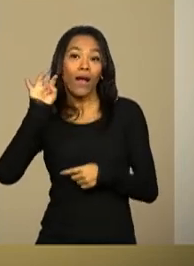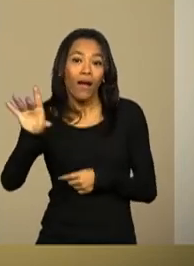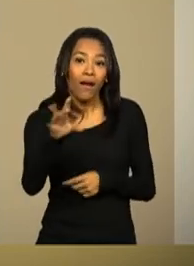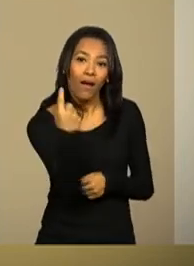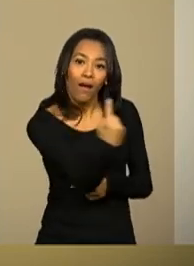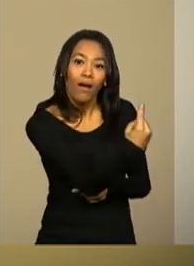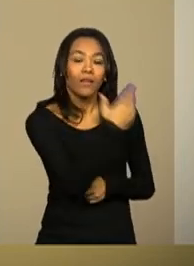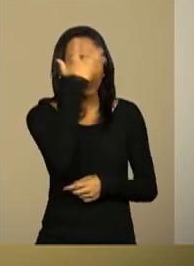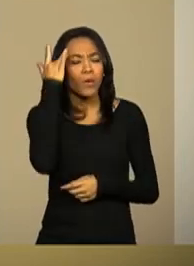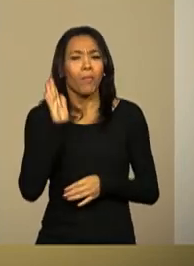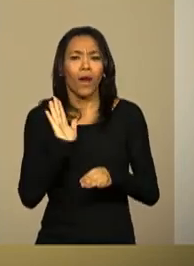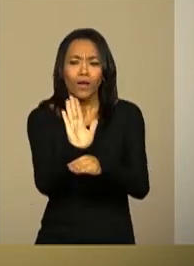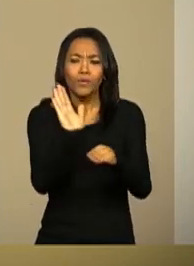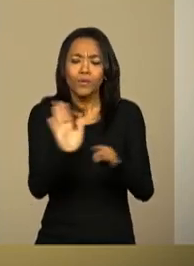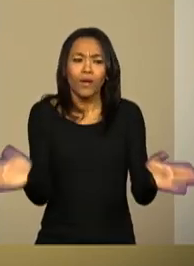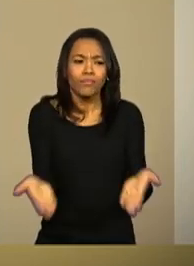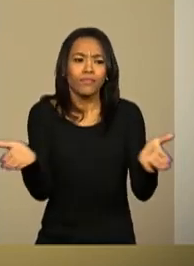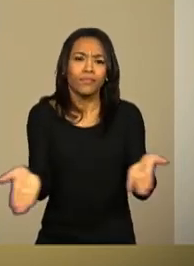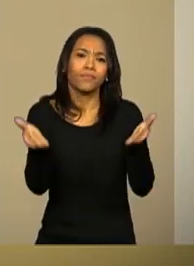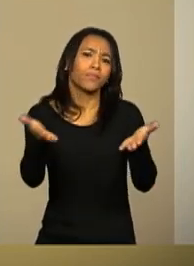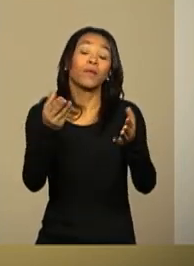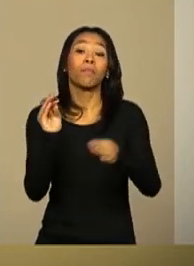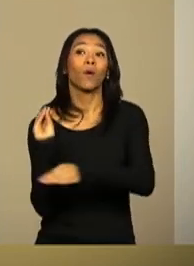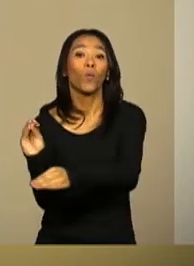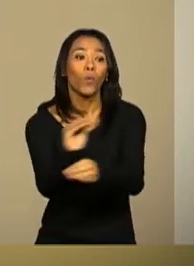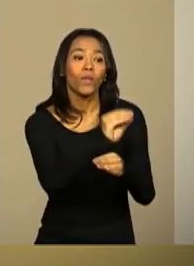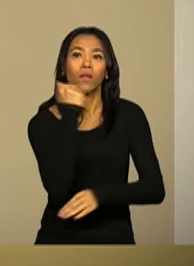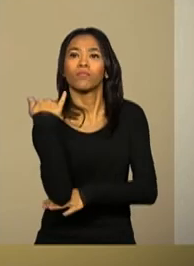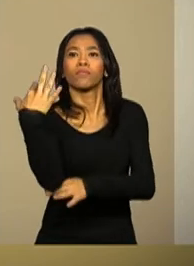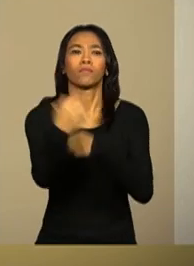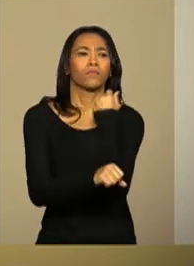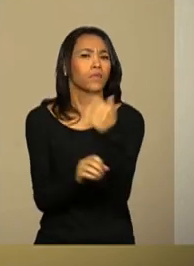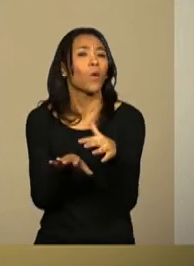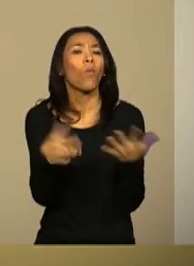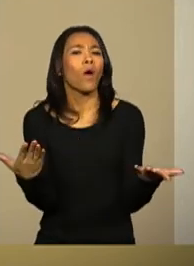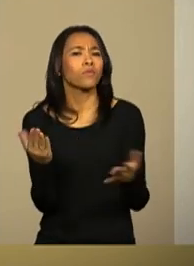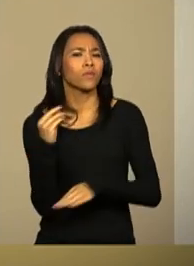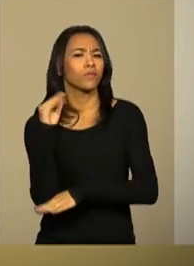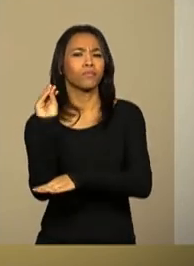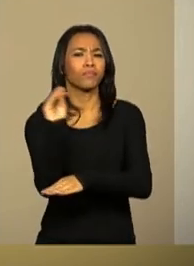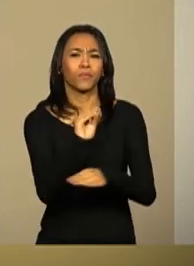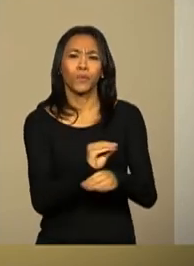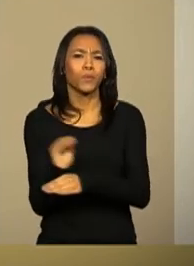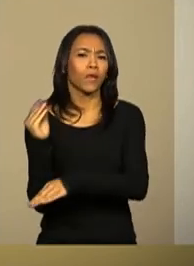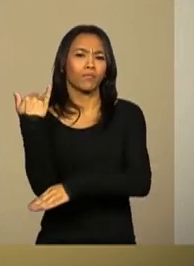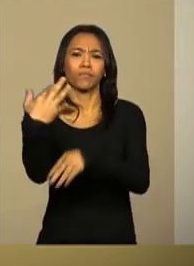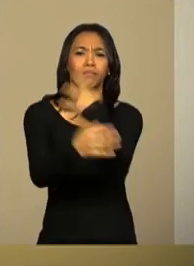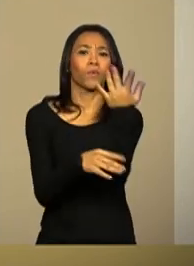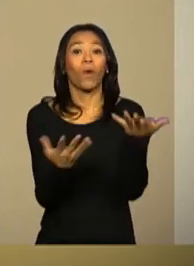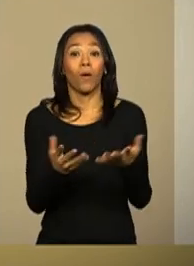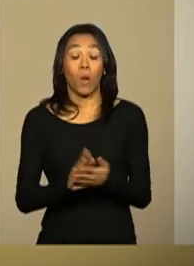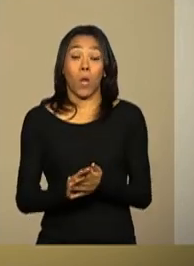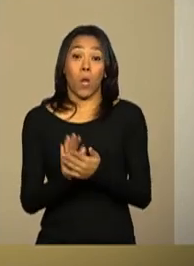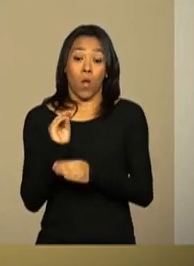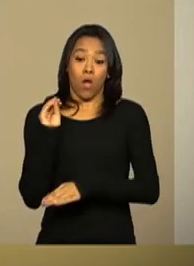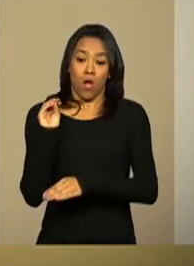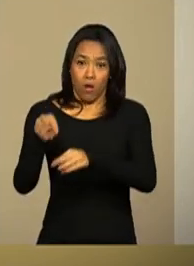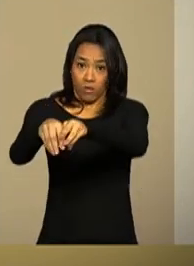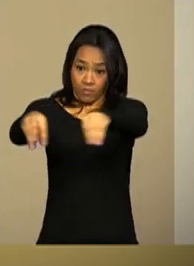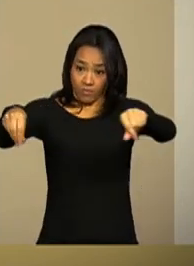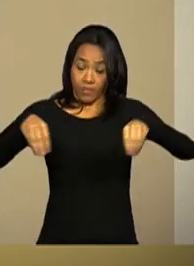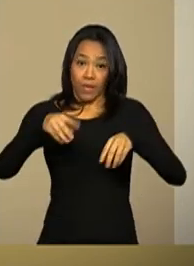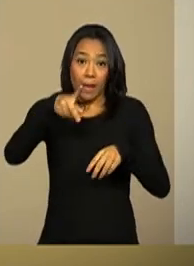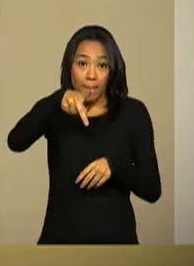financiar práticas sustentáveis de produção sabe quais são essas práticas Luciana quais são apresentação o plantio direto